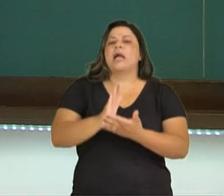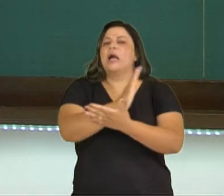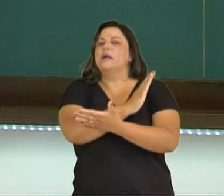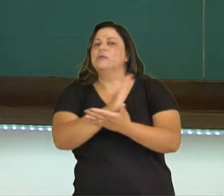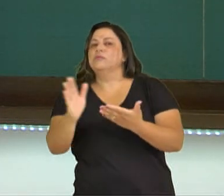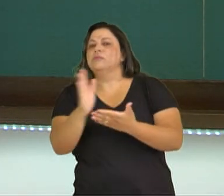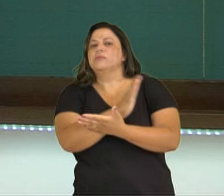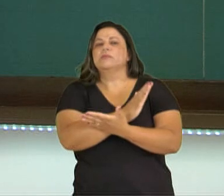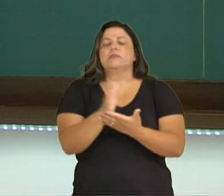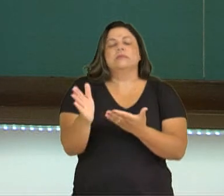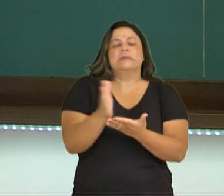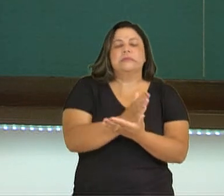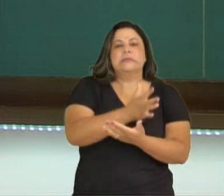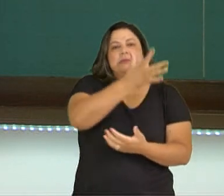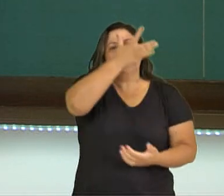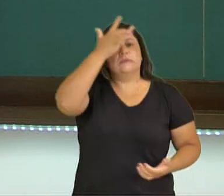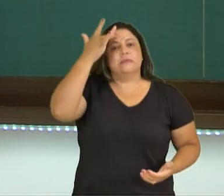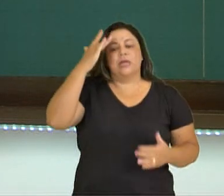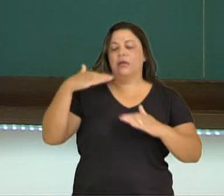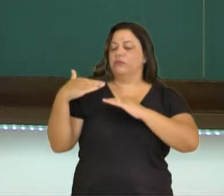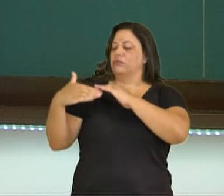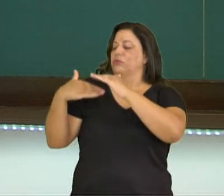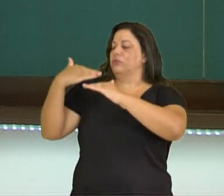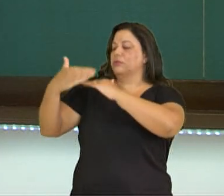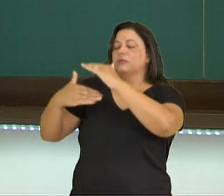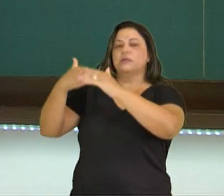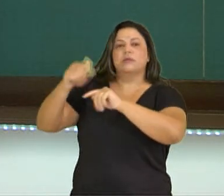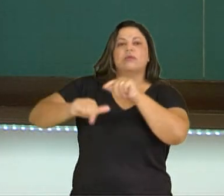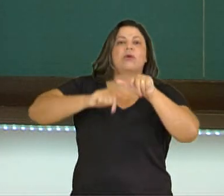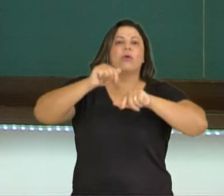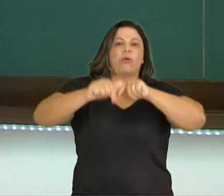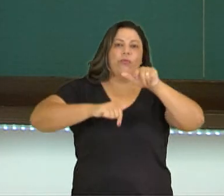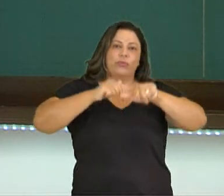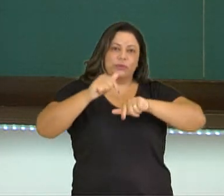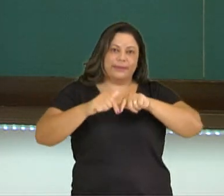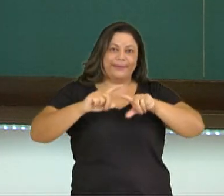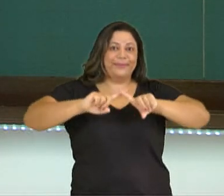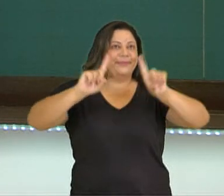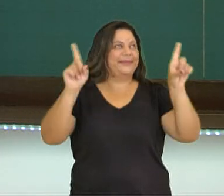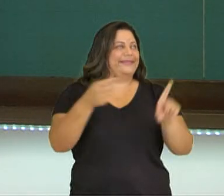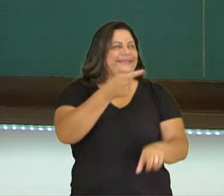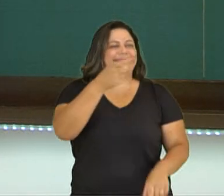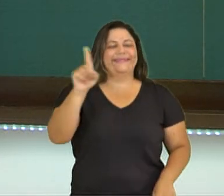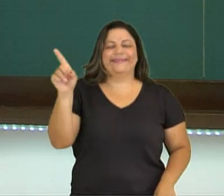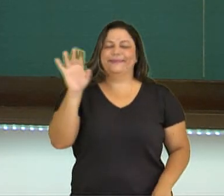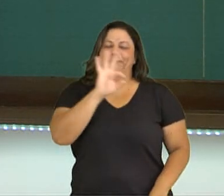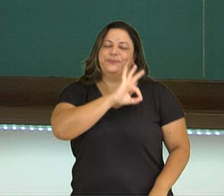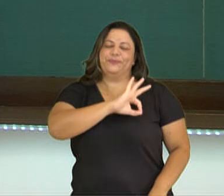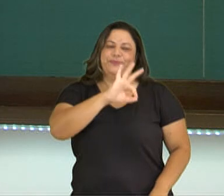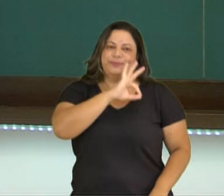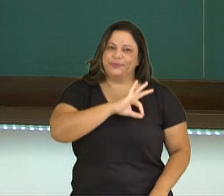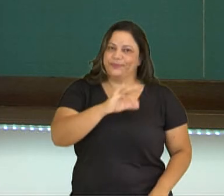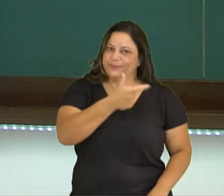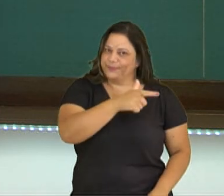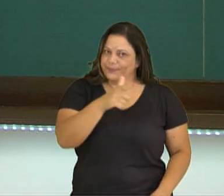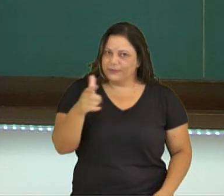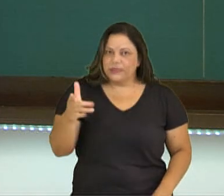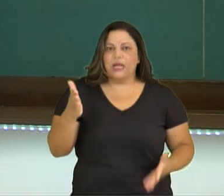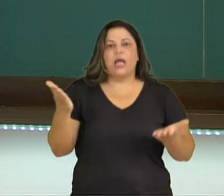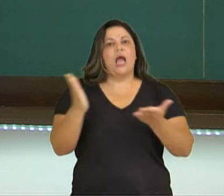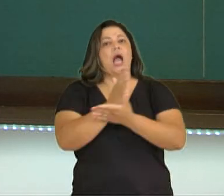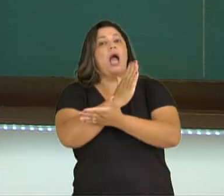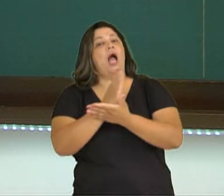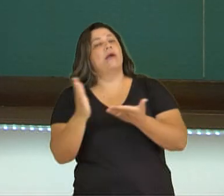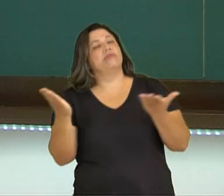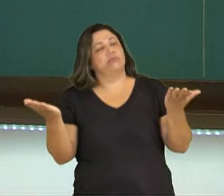casos, as pessoas desenvolvem um trabalho, mas não recebem um valor financeiro em troca desse